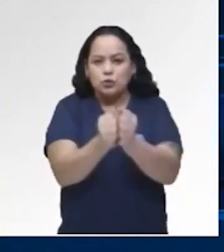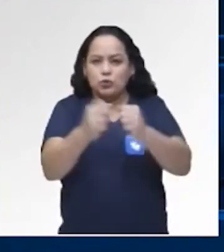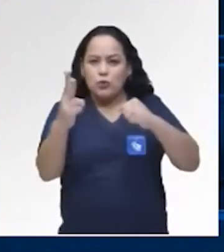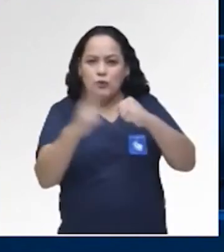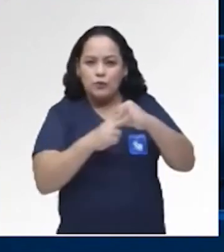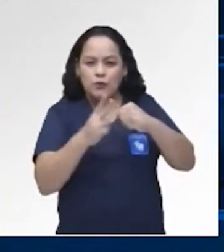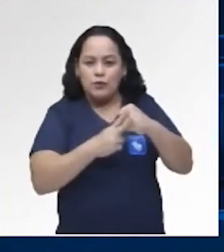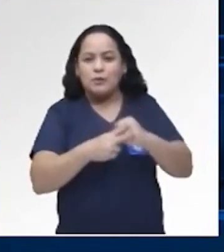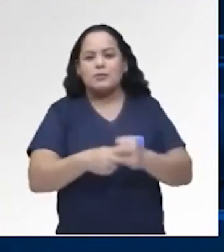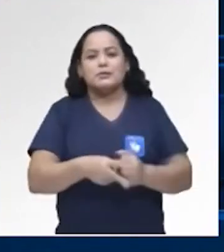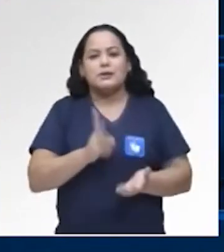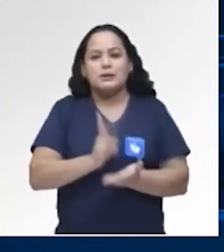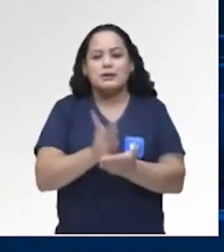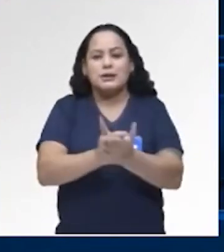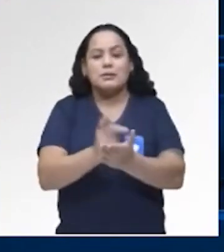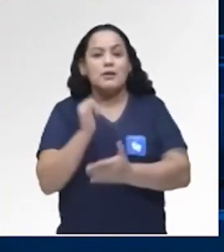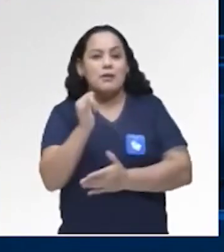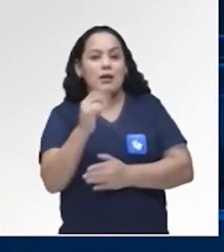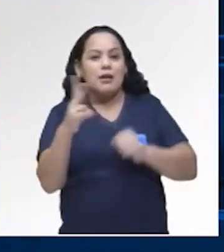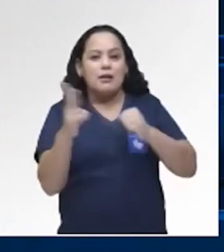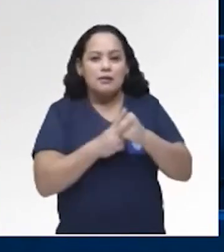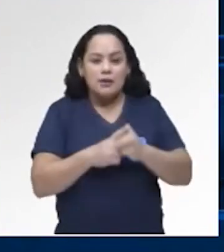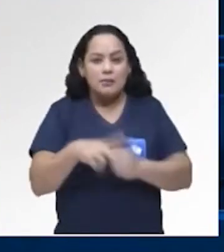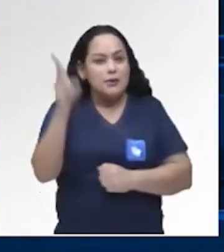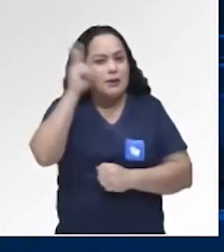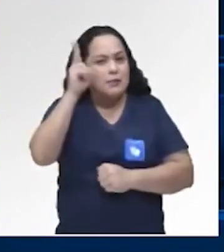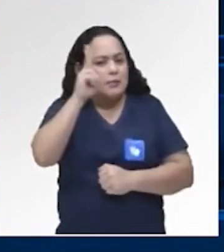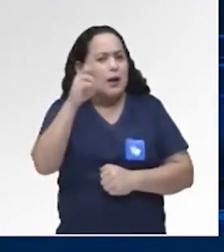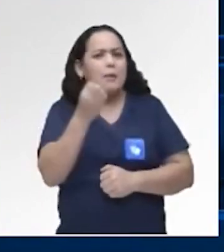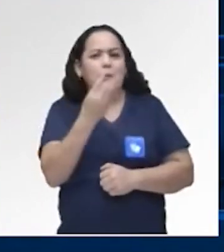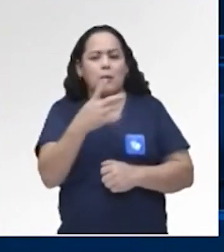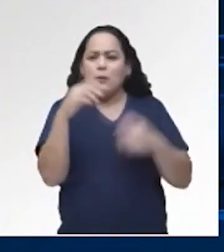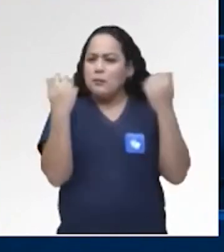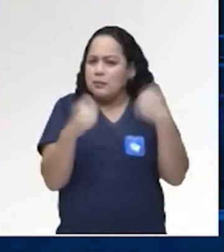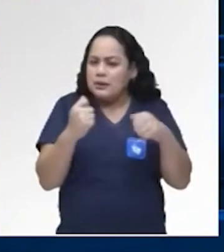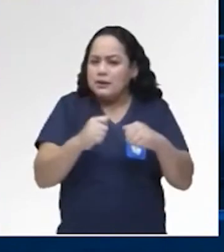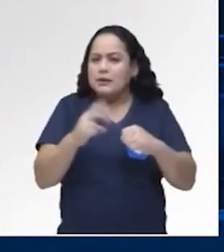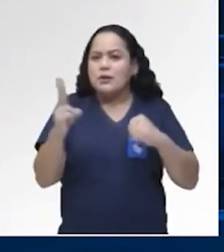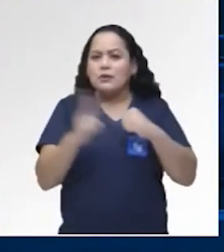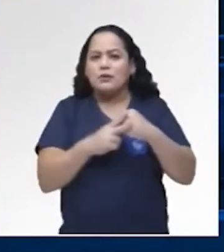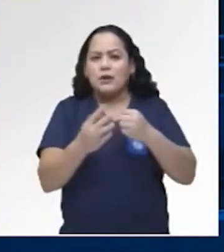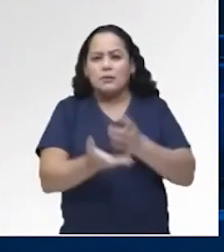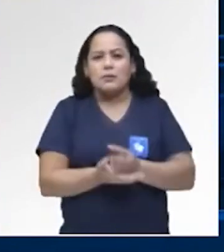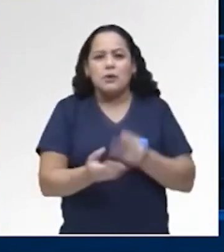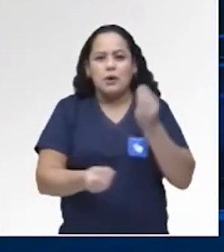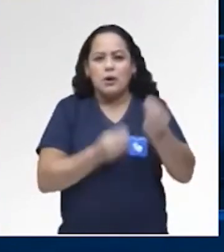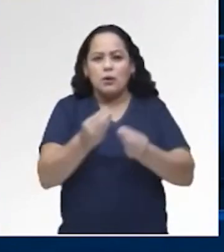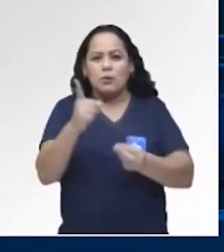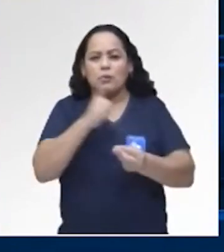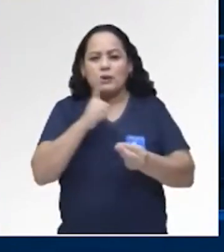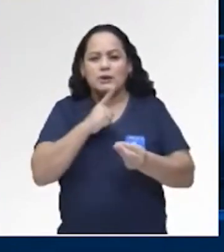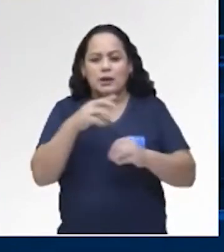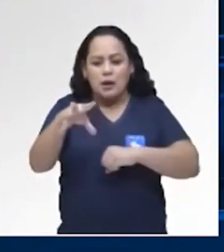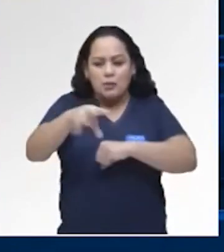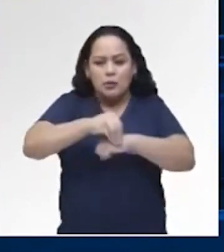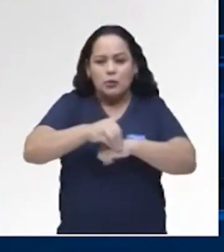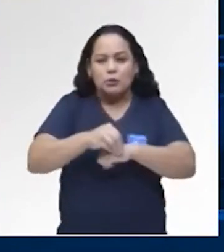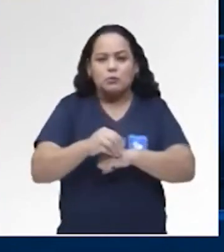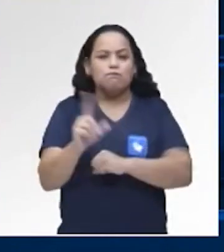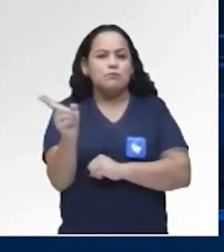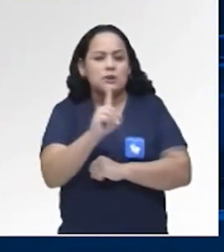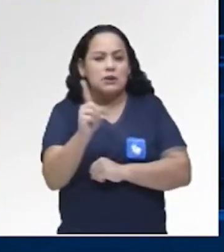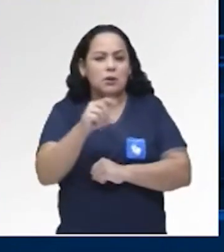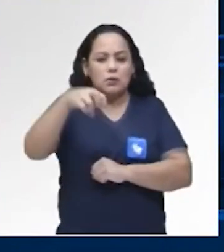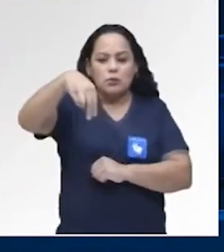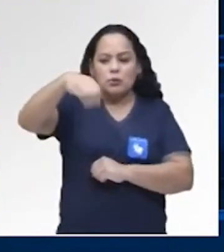auxiliar. Por falar em verbo auxiliar, é bom a gente lembrar que é sempre o verbo auxiliar que recebe a partícula de negação, né, o advérbio de negação